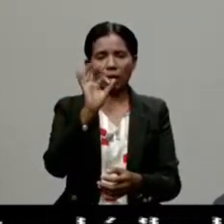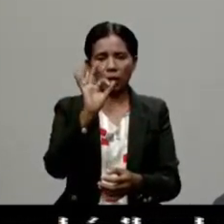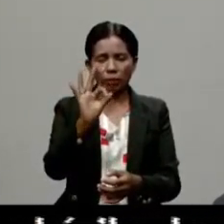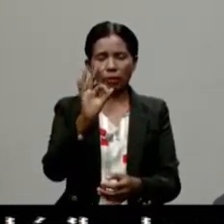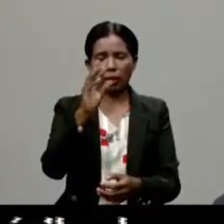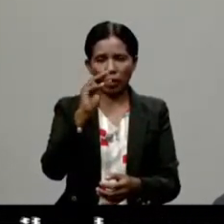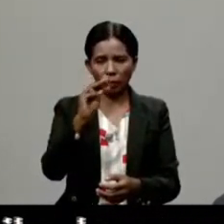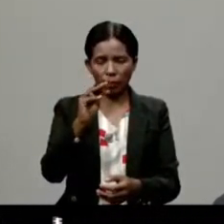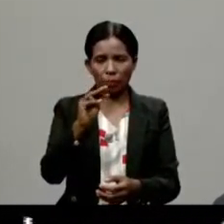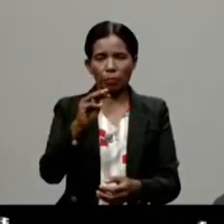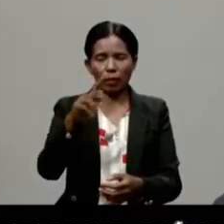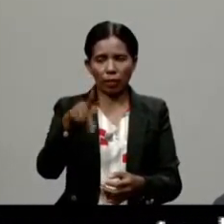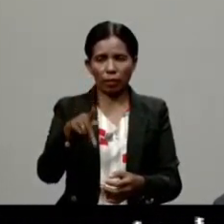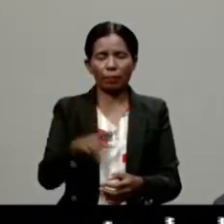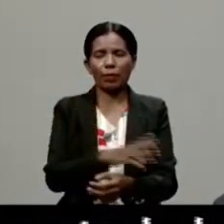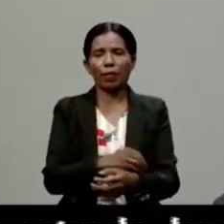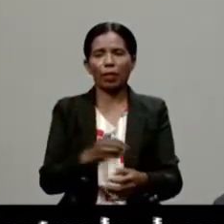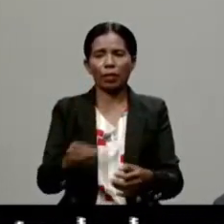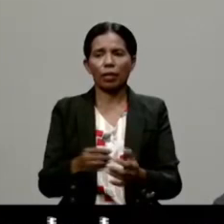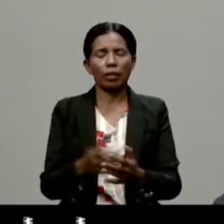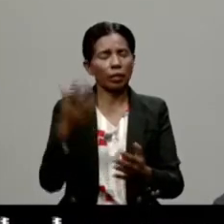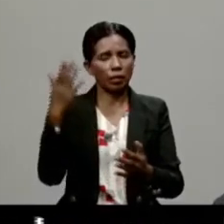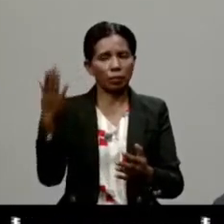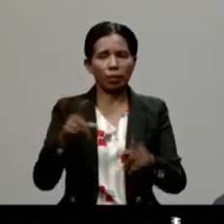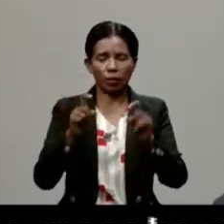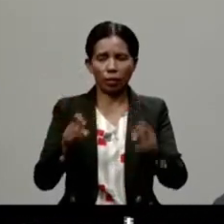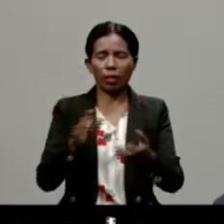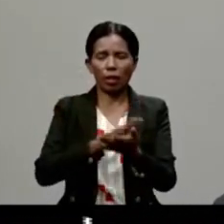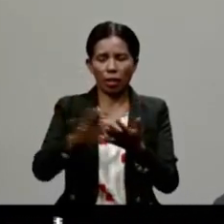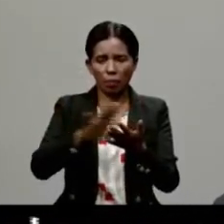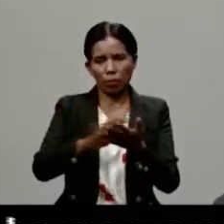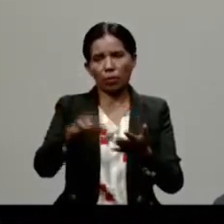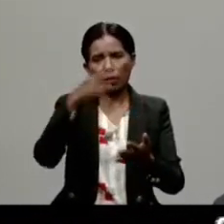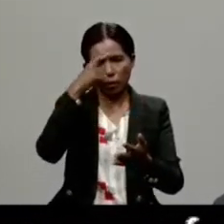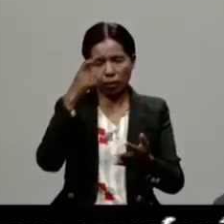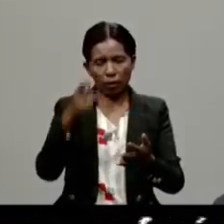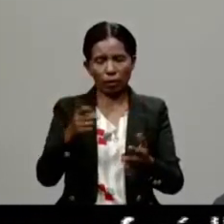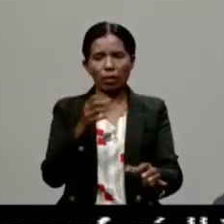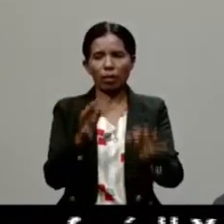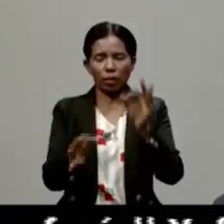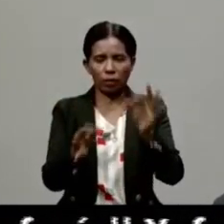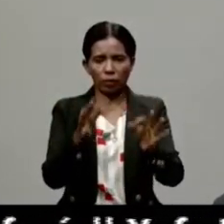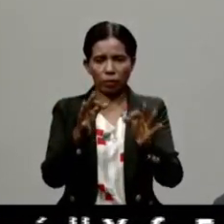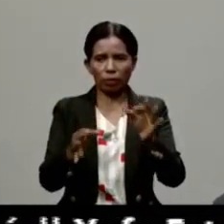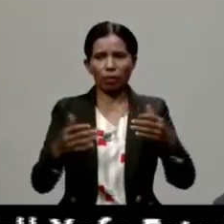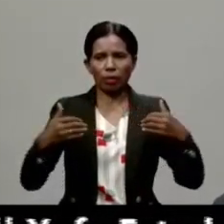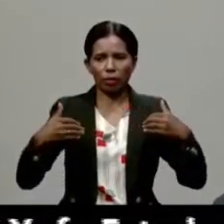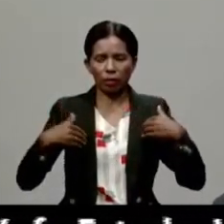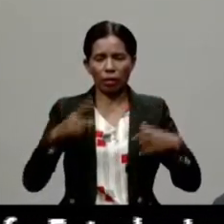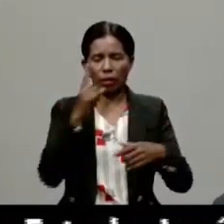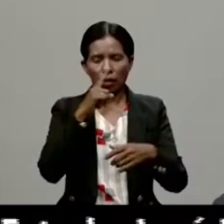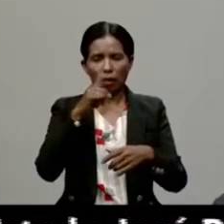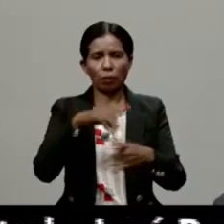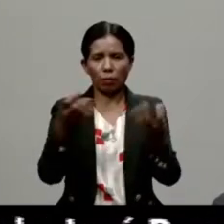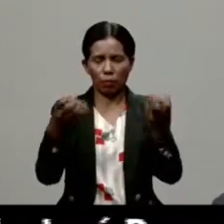e Produto Médico. Então, benene, ihen vamos ten que hamos tamba, ihen ba karik benene iha laho makbarak, tamba